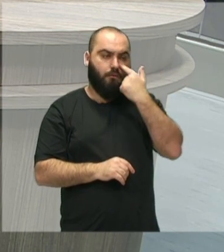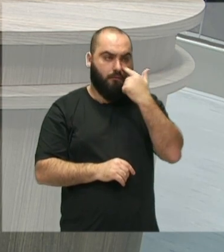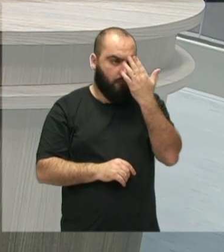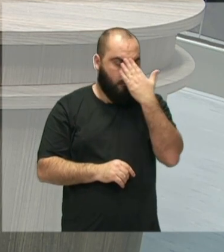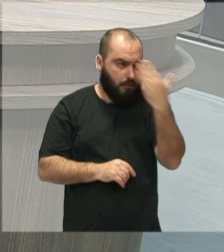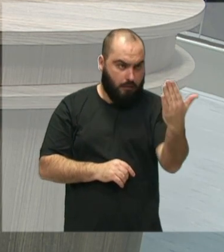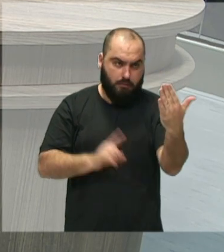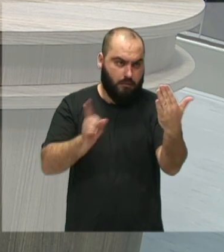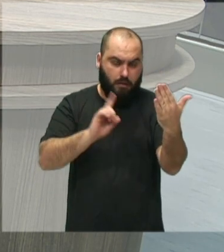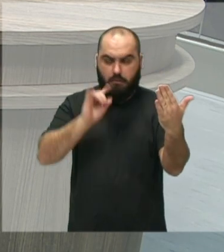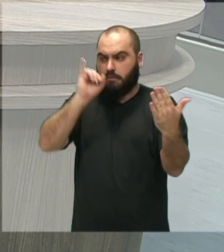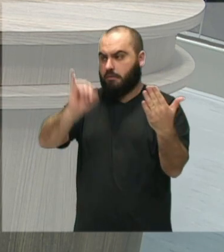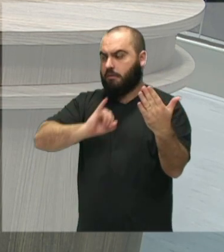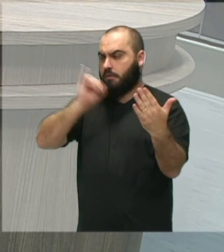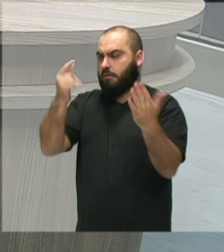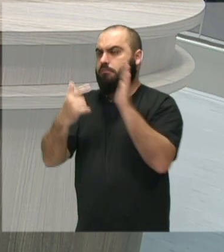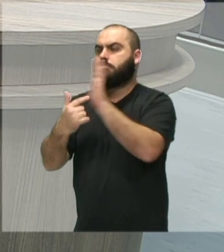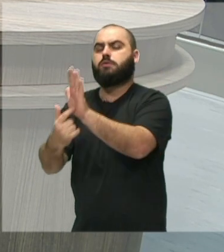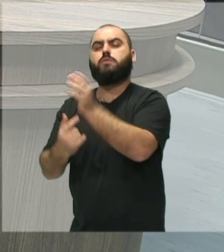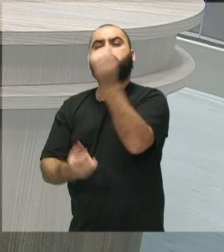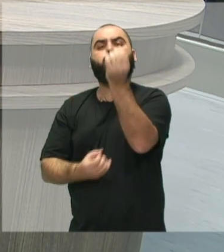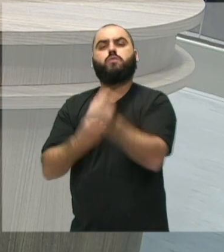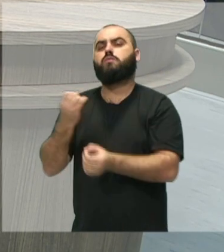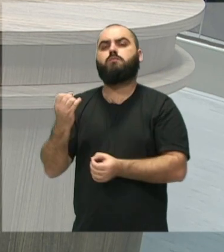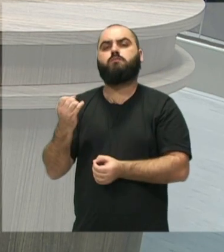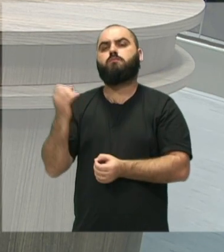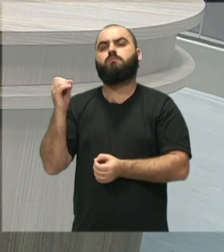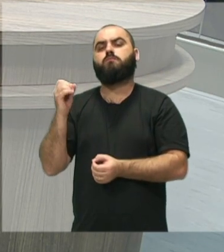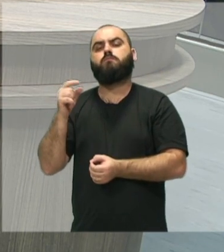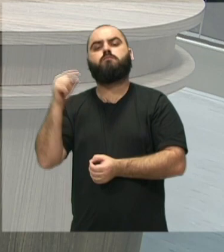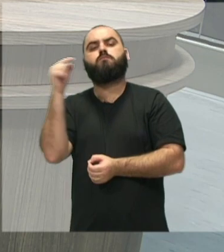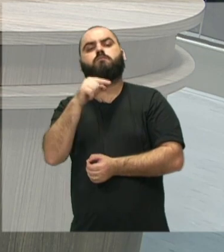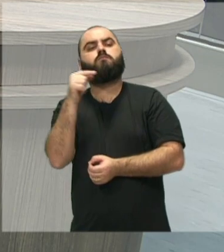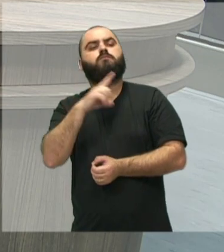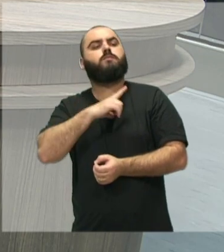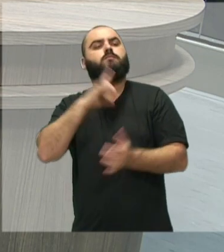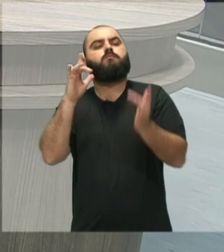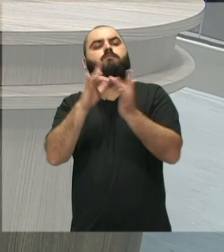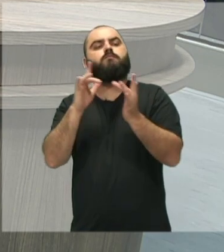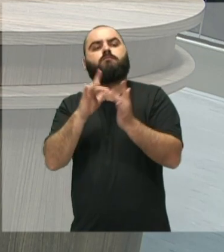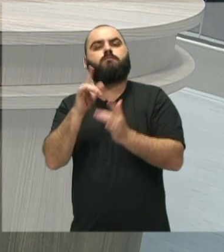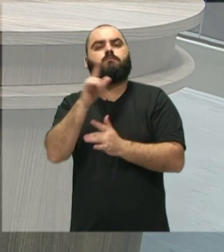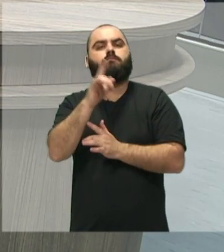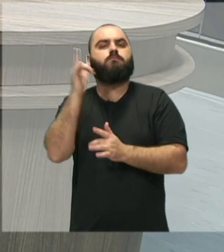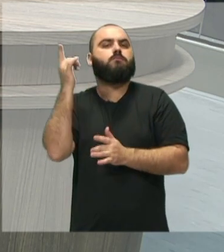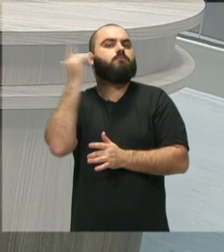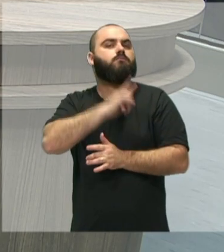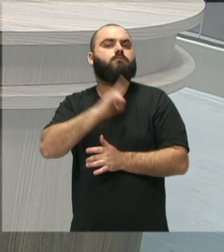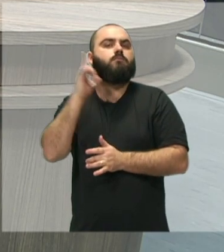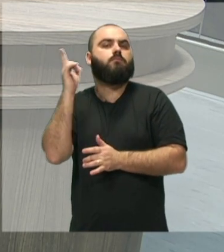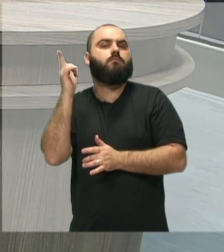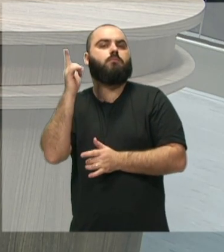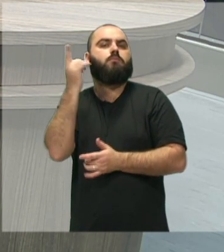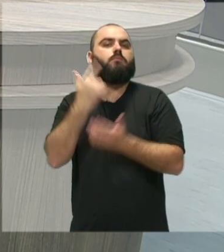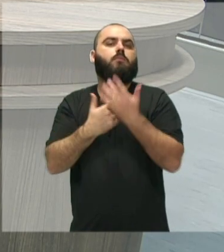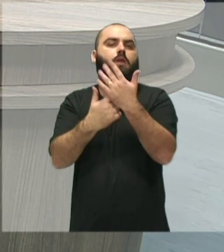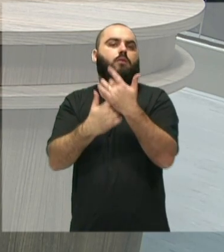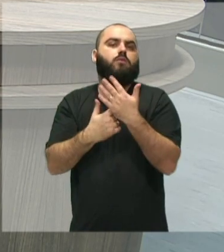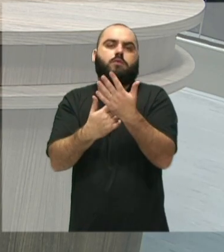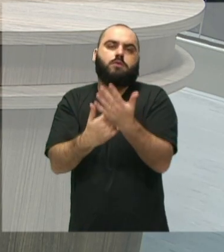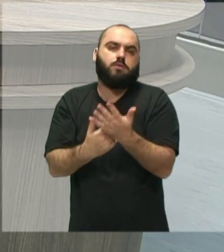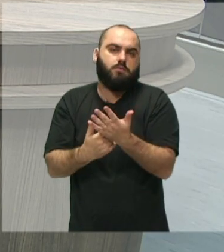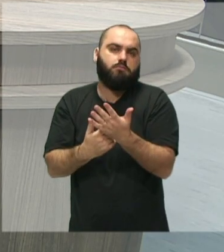Sim. Como é que vocês estão trabalhando isso para a introdução de uma tecnologia